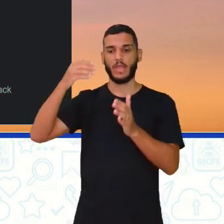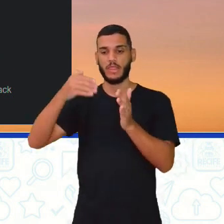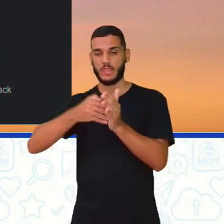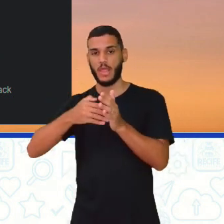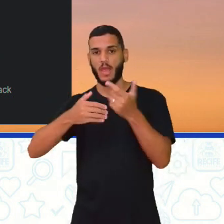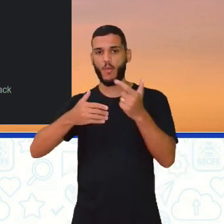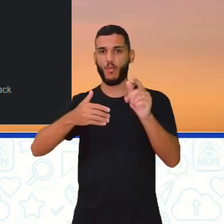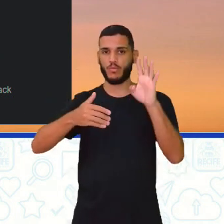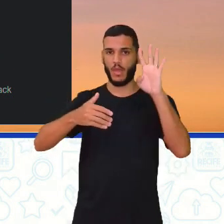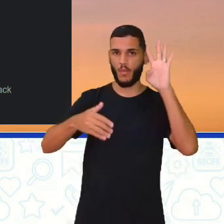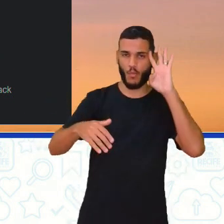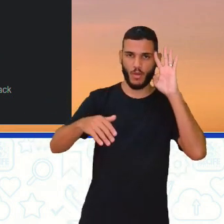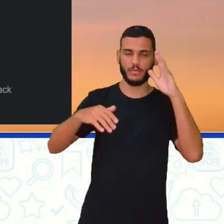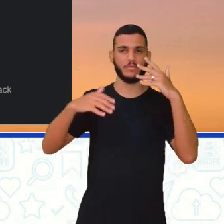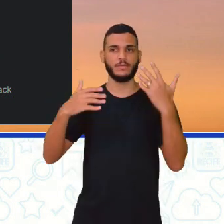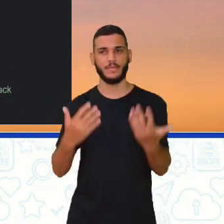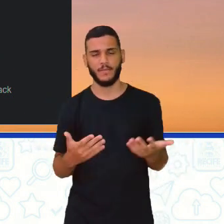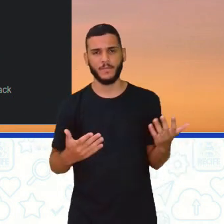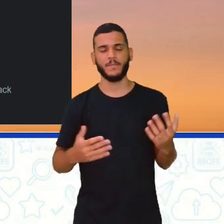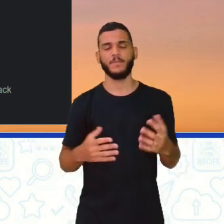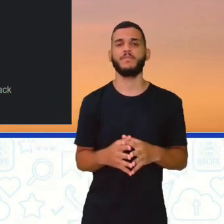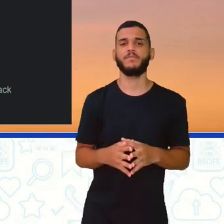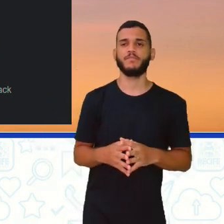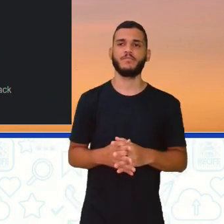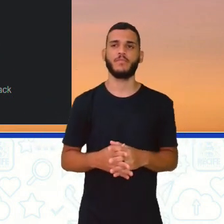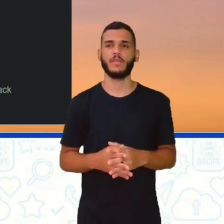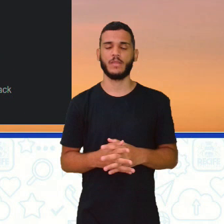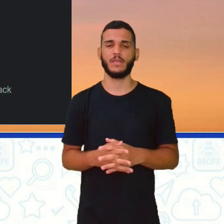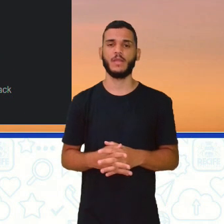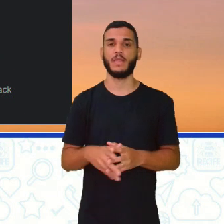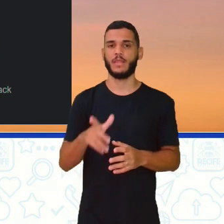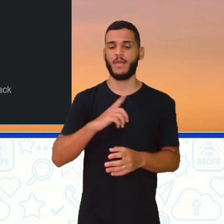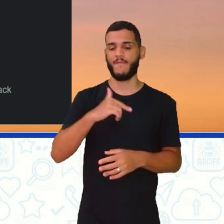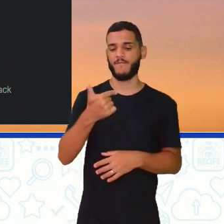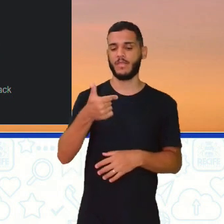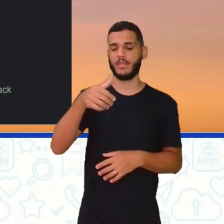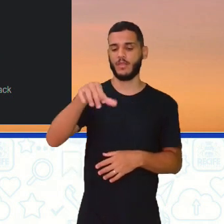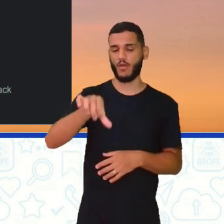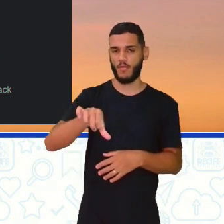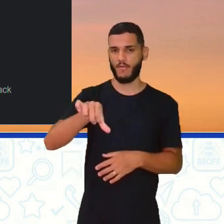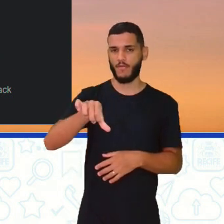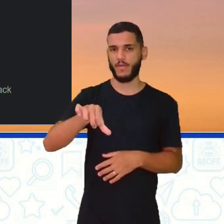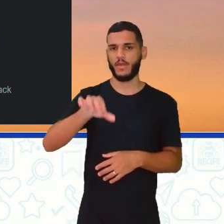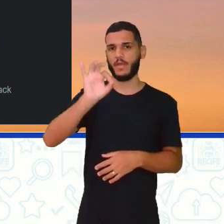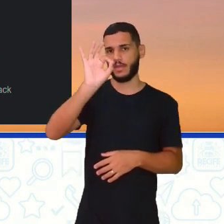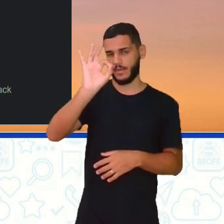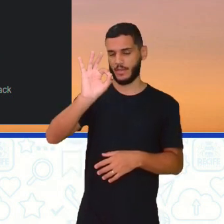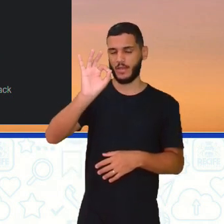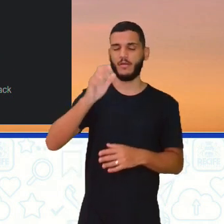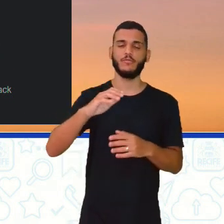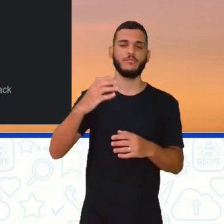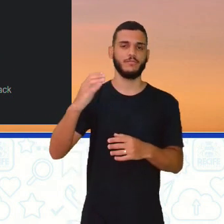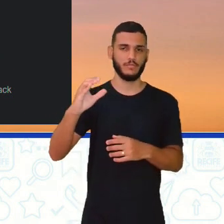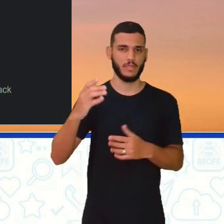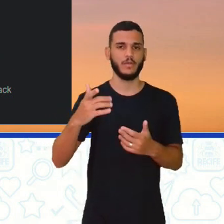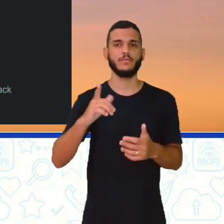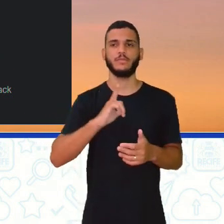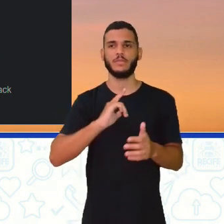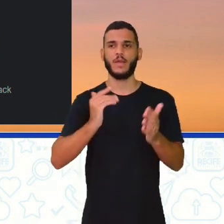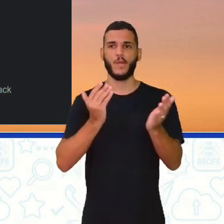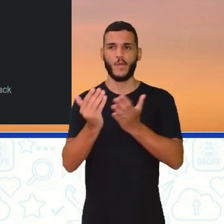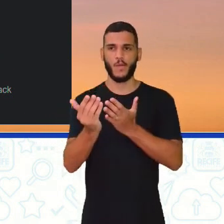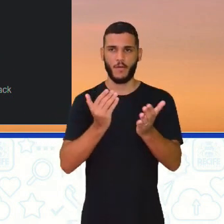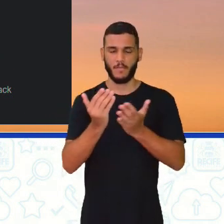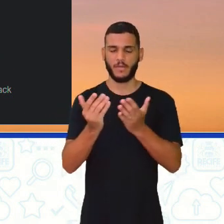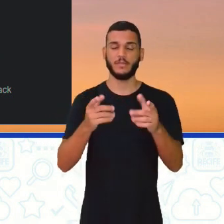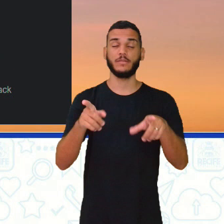quarta. E aqui, o que é que eu tenho? Aqui está me dizendo que 29 graus Celsius em relação aí à temperatura, mas eu